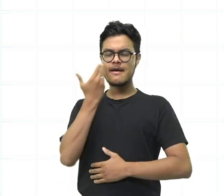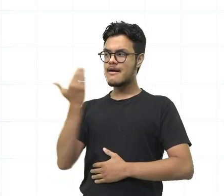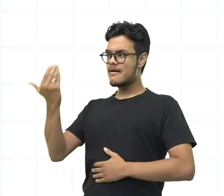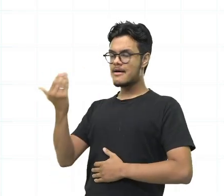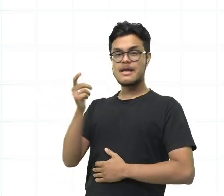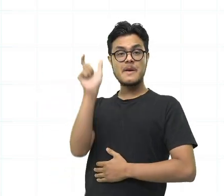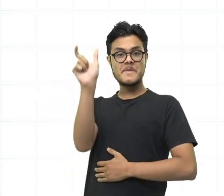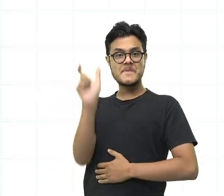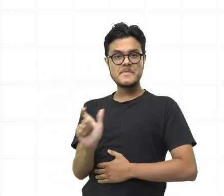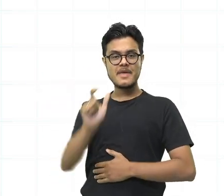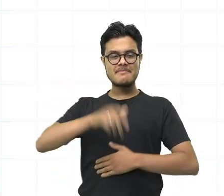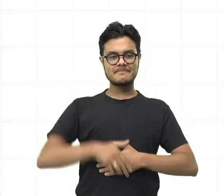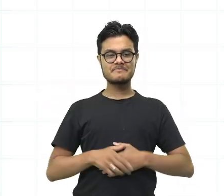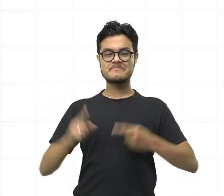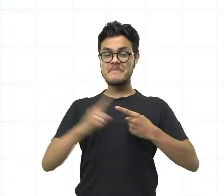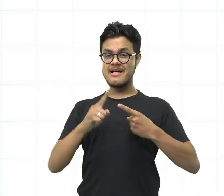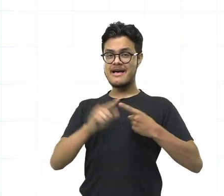só,